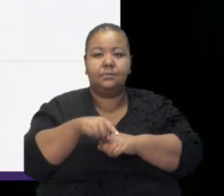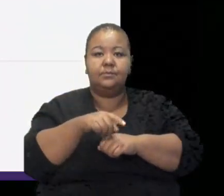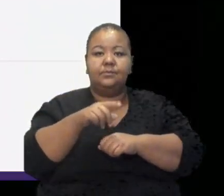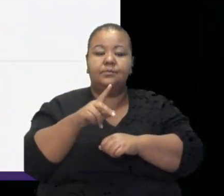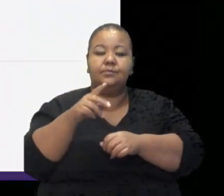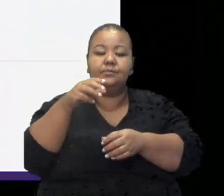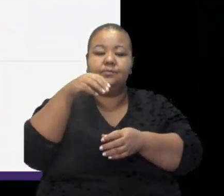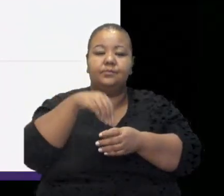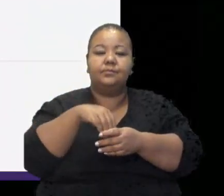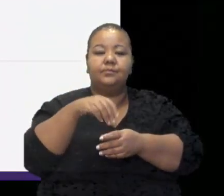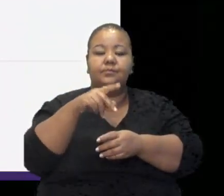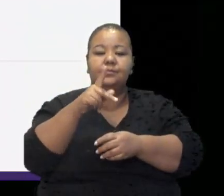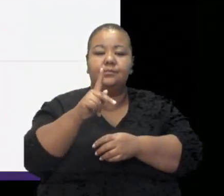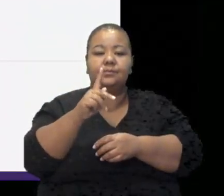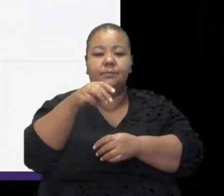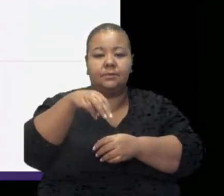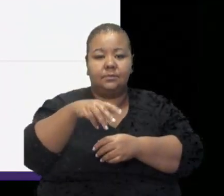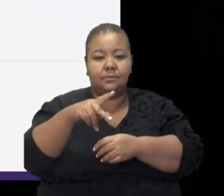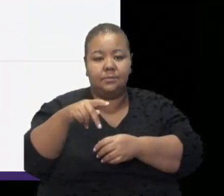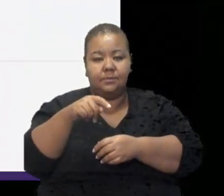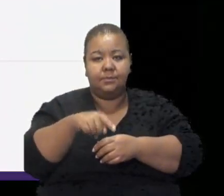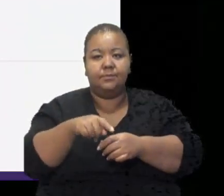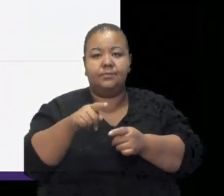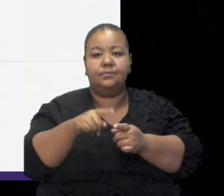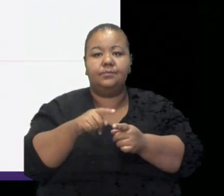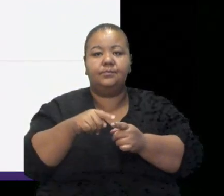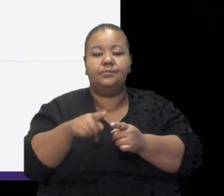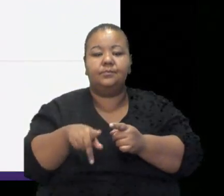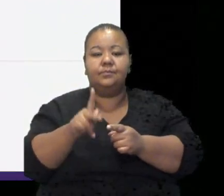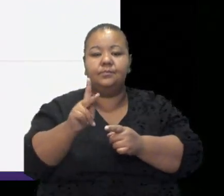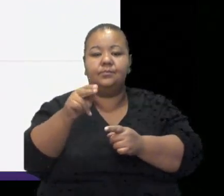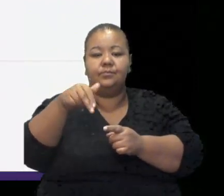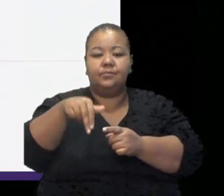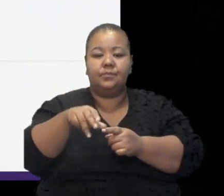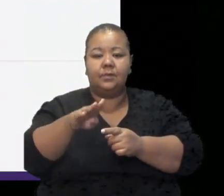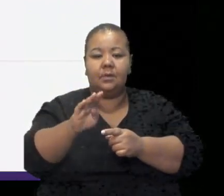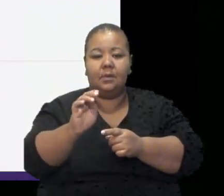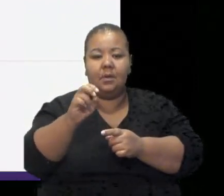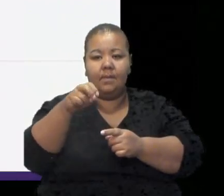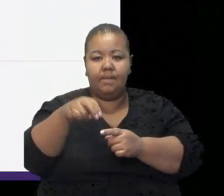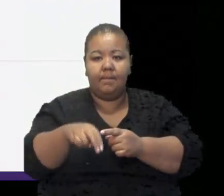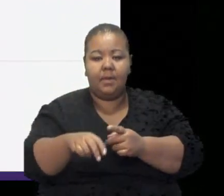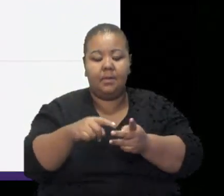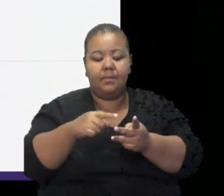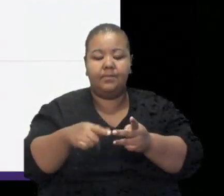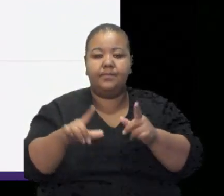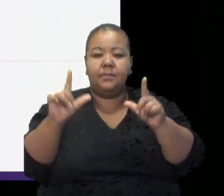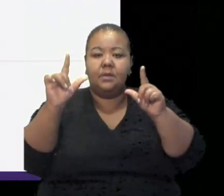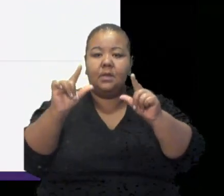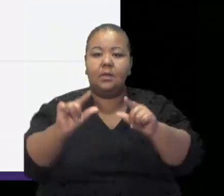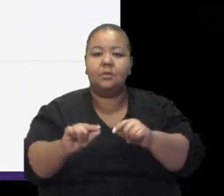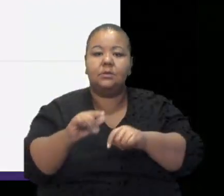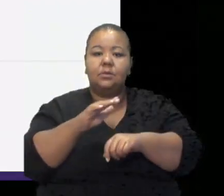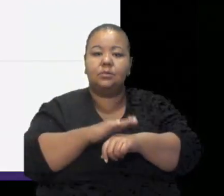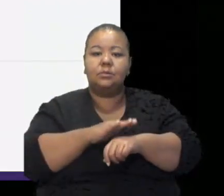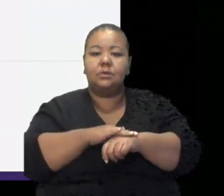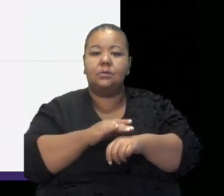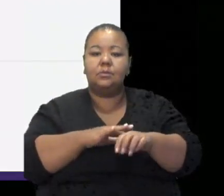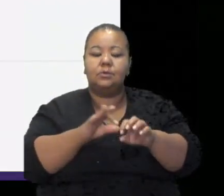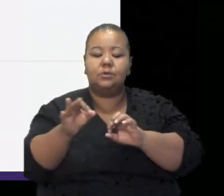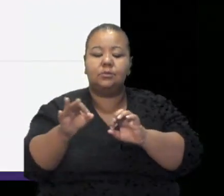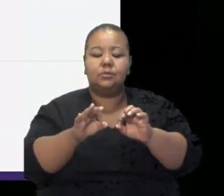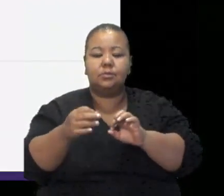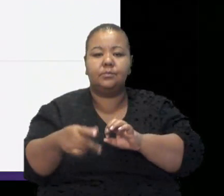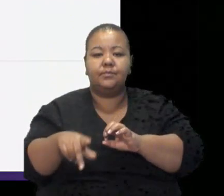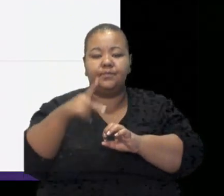in Time no programa mestre de produção, para trabalhar com o Kanban, né, na redução do tempo de preparação,